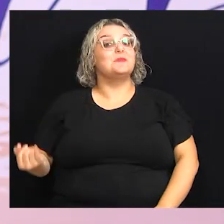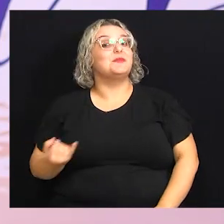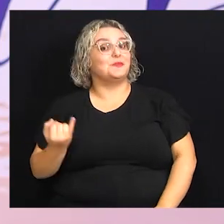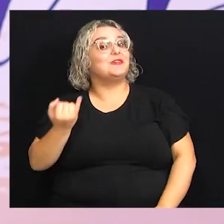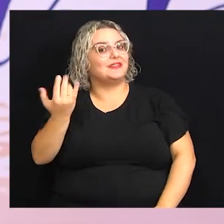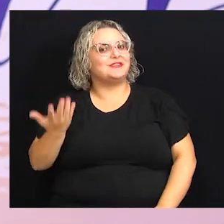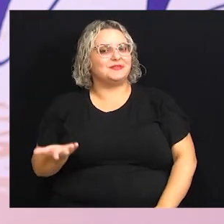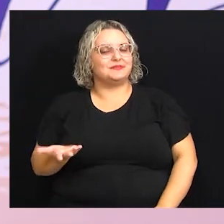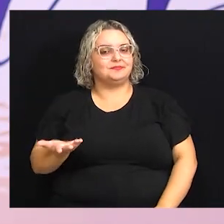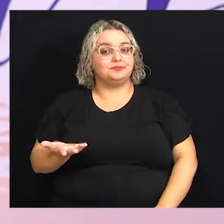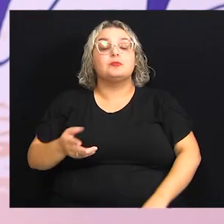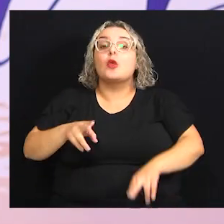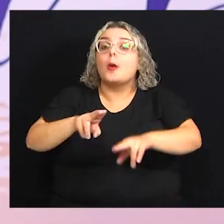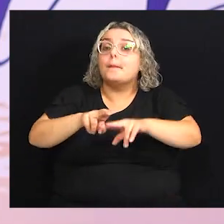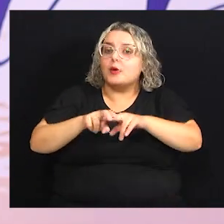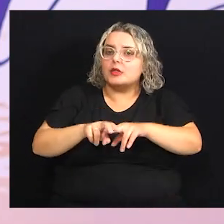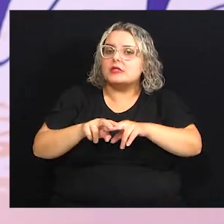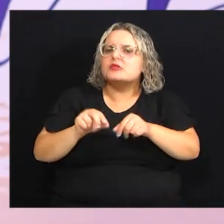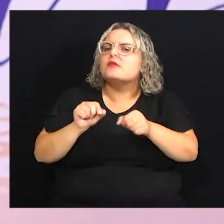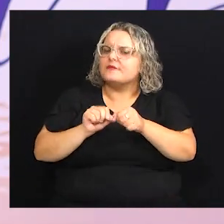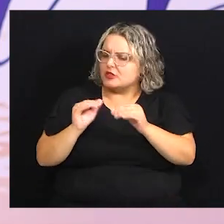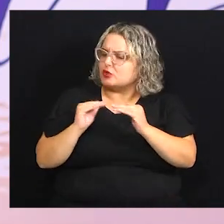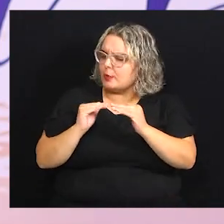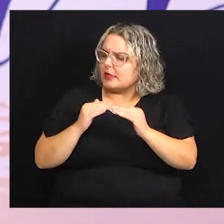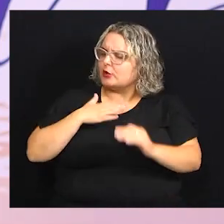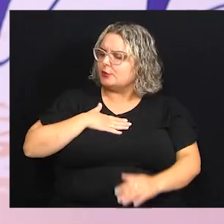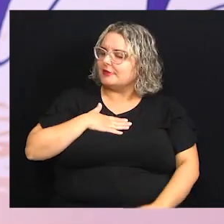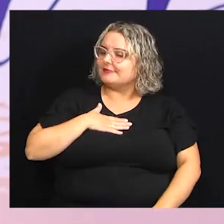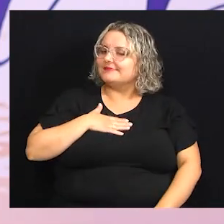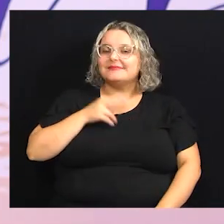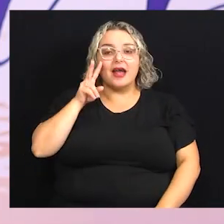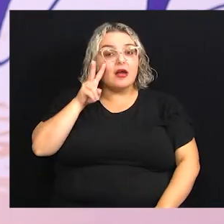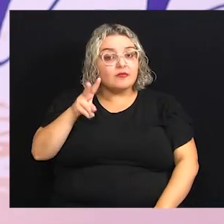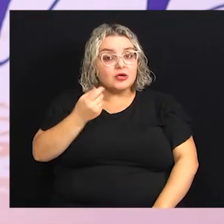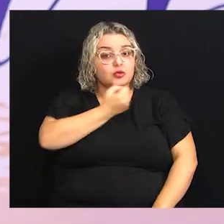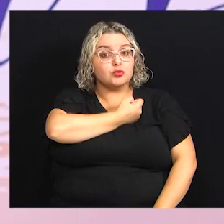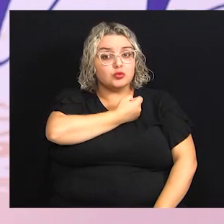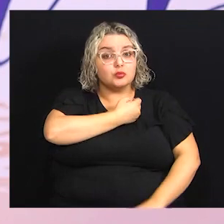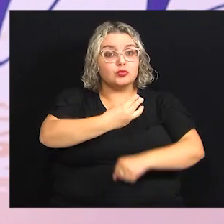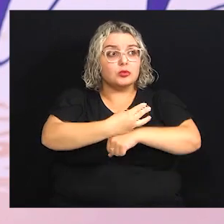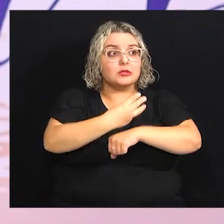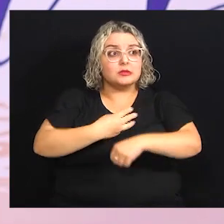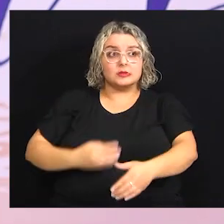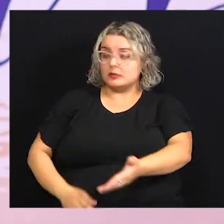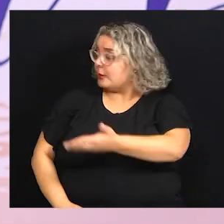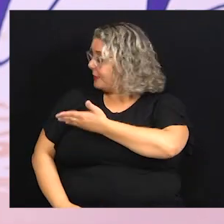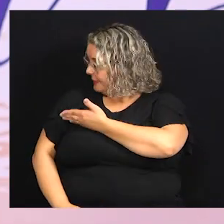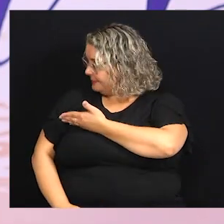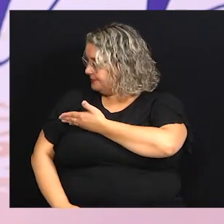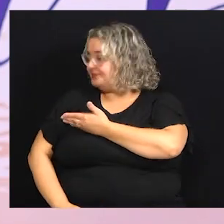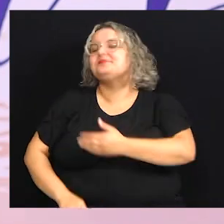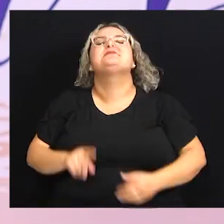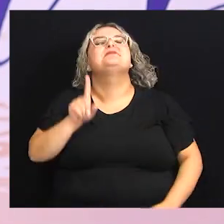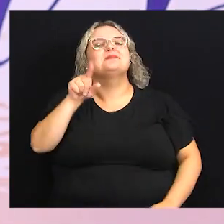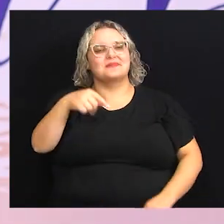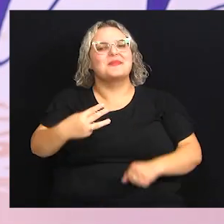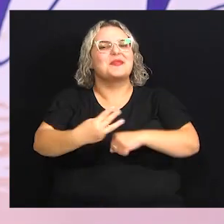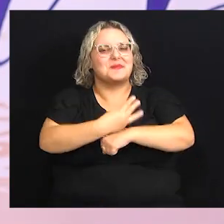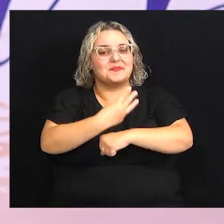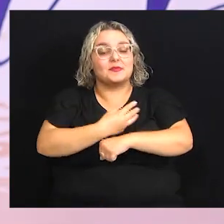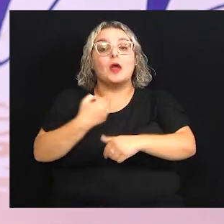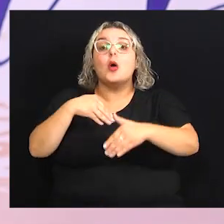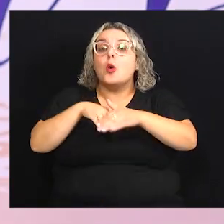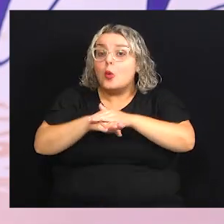muito importante. Por isso, faz o seguinte, tá vendo esse número que está aparecendo agora no seu vídeo? É o nosso WhatsApp,